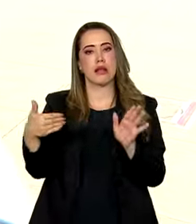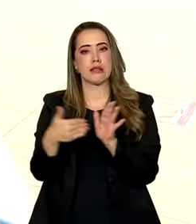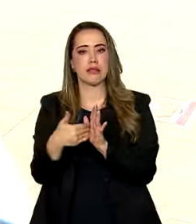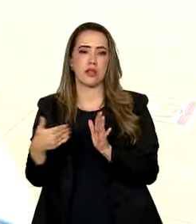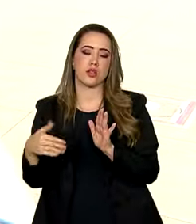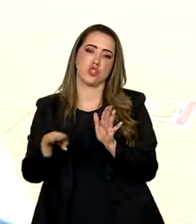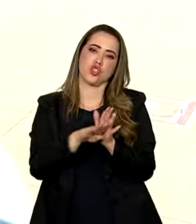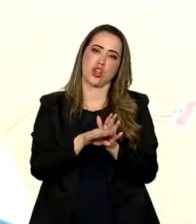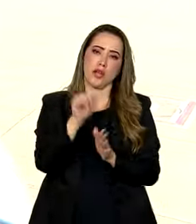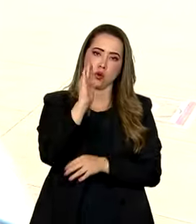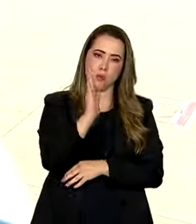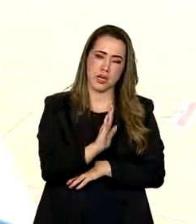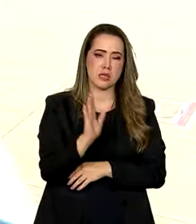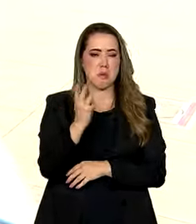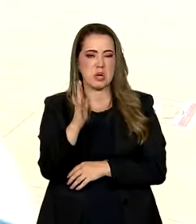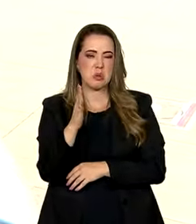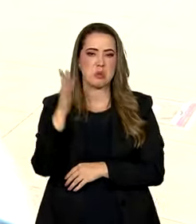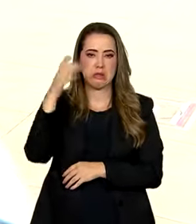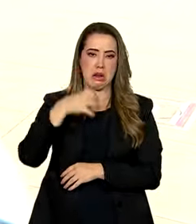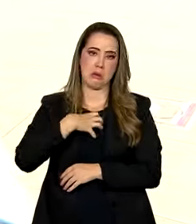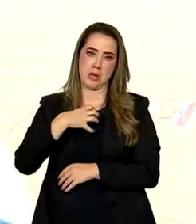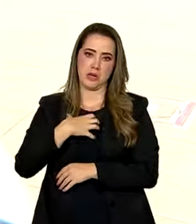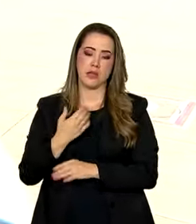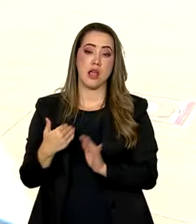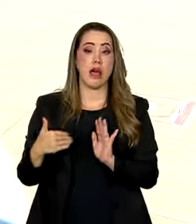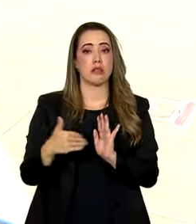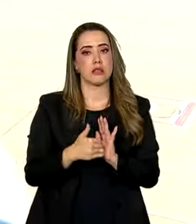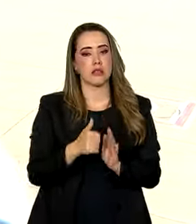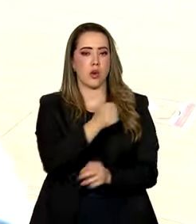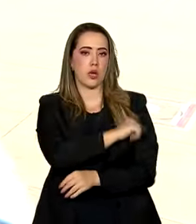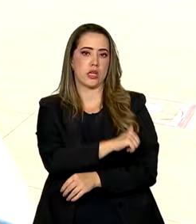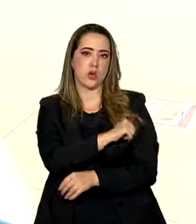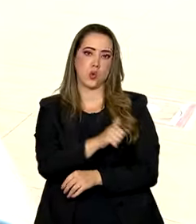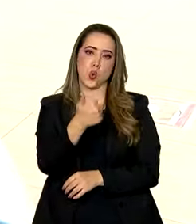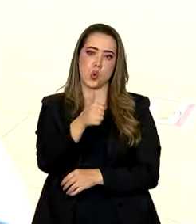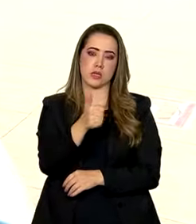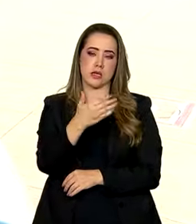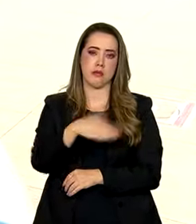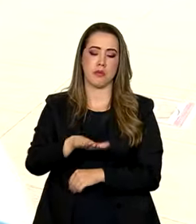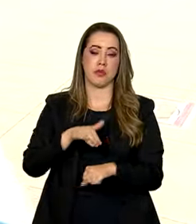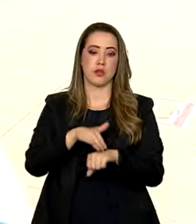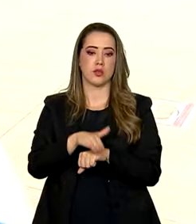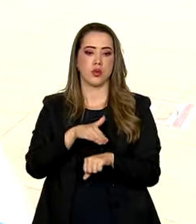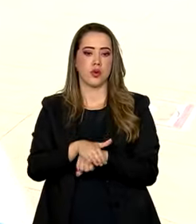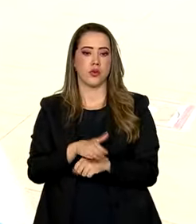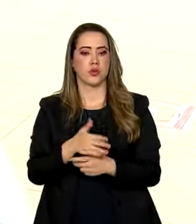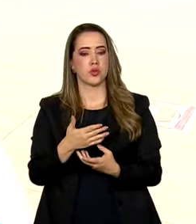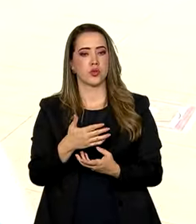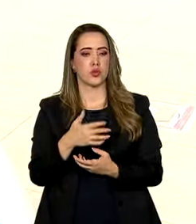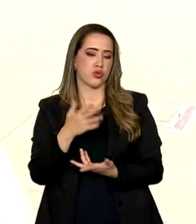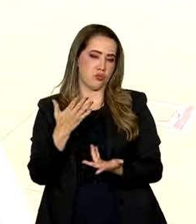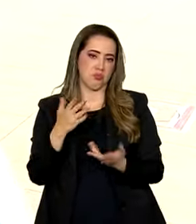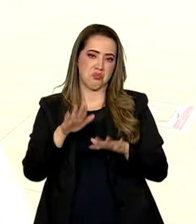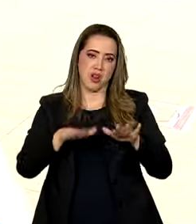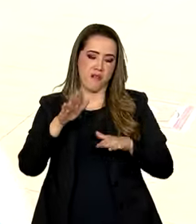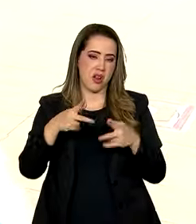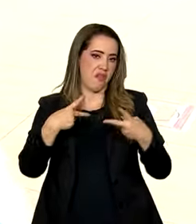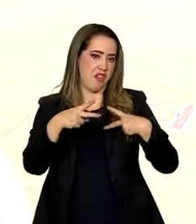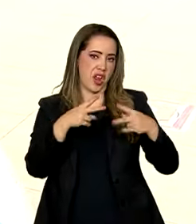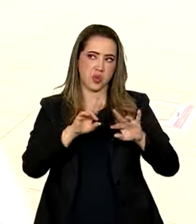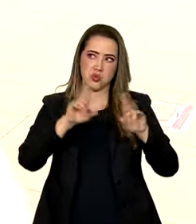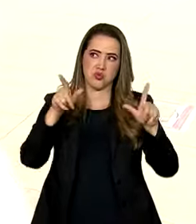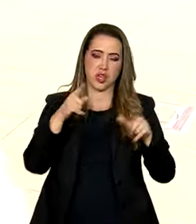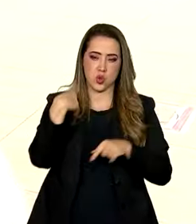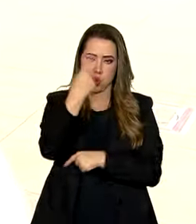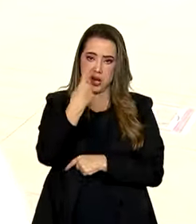entrar no Brasil, ali na altura de Salvador, e chegar no Rio de Janeiro em torno de 11h30 da noite, meia-noite, por aí, depende um pouco do vento. Eu imagino a